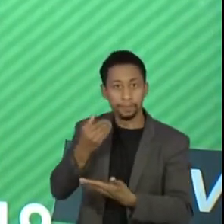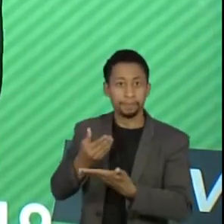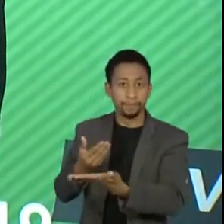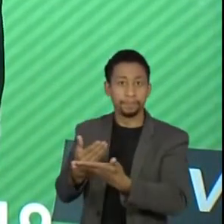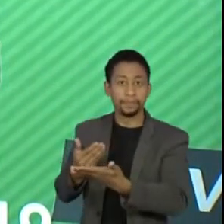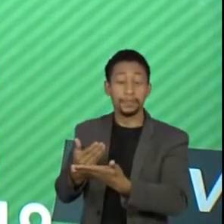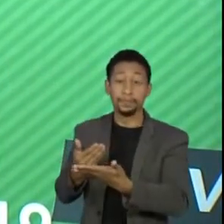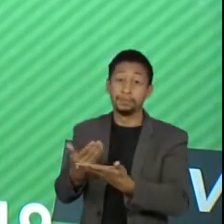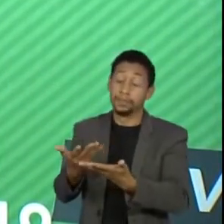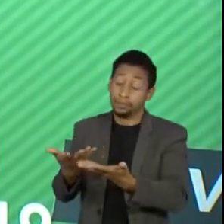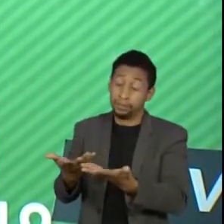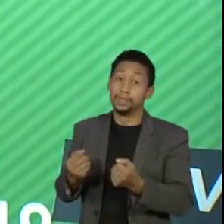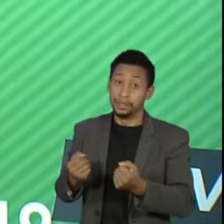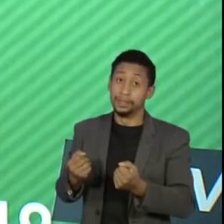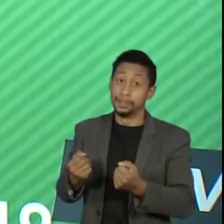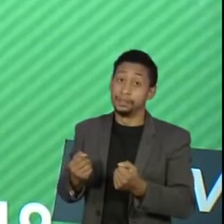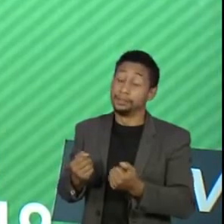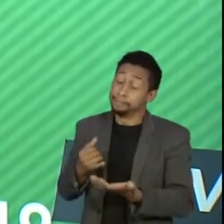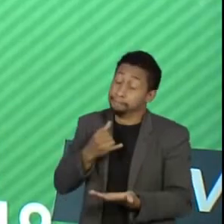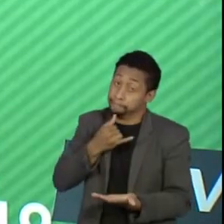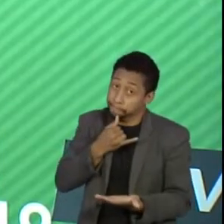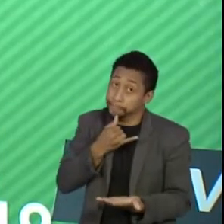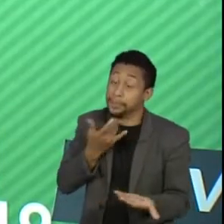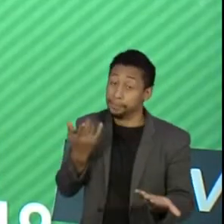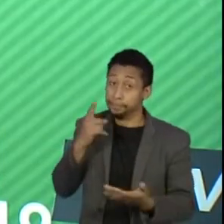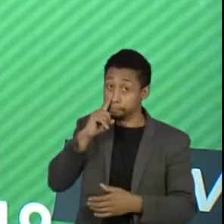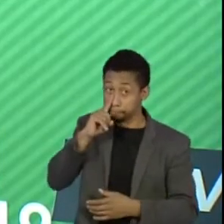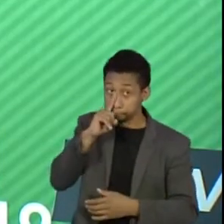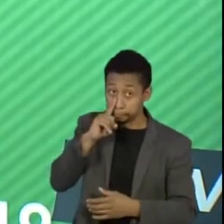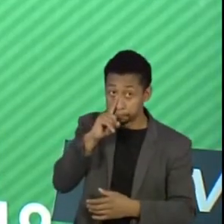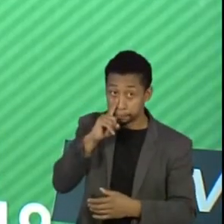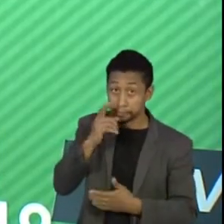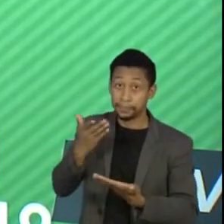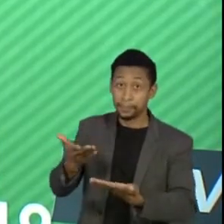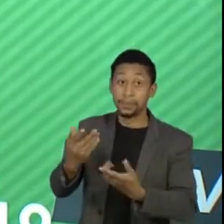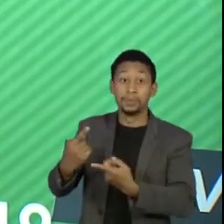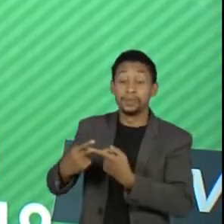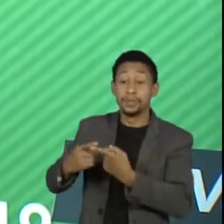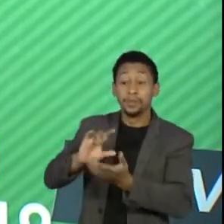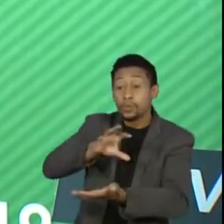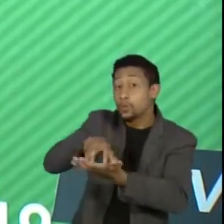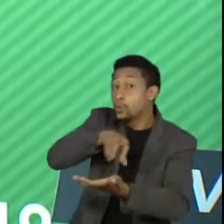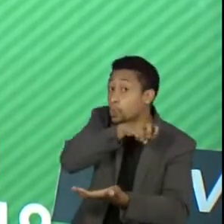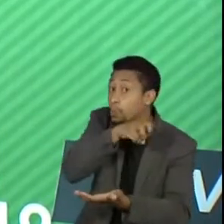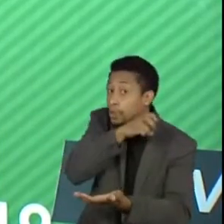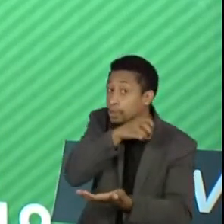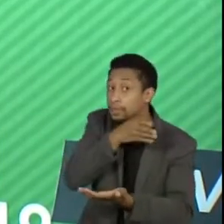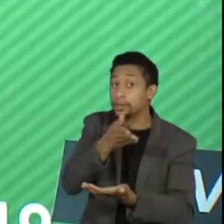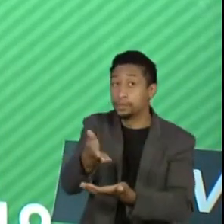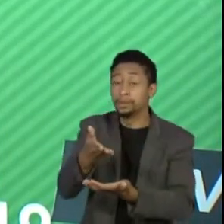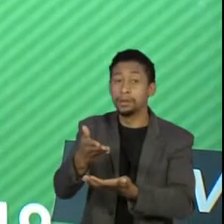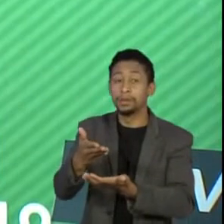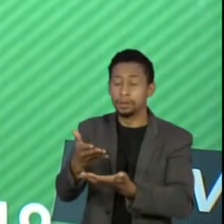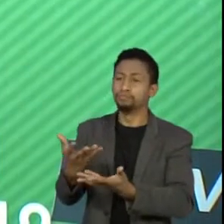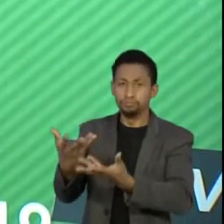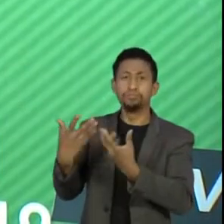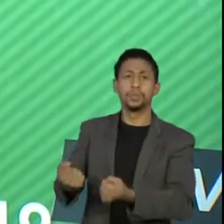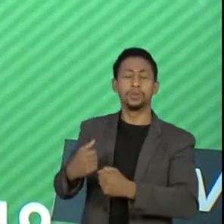E, felizmente, e esse é o risco que correu Sinovac e Butantan, é me deixar como diretor do